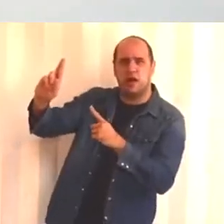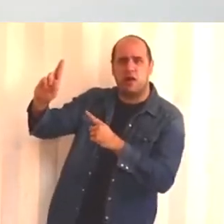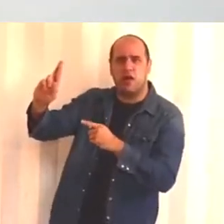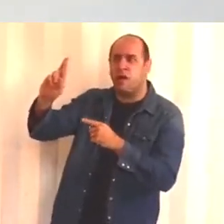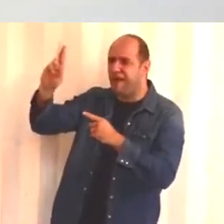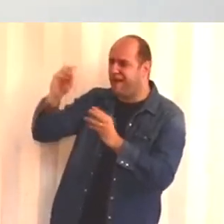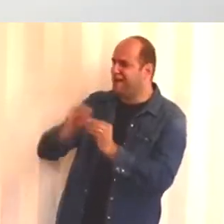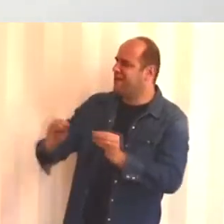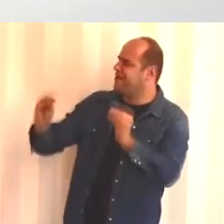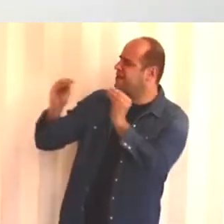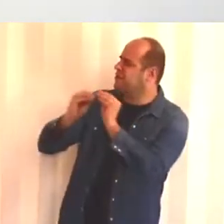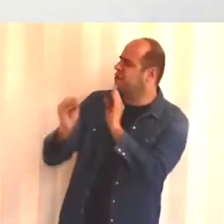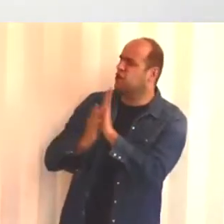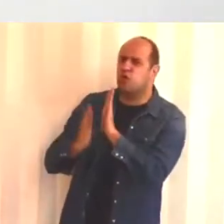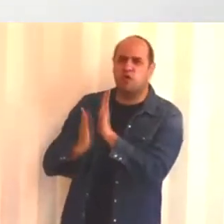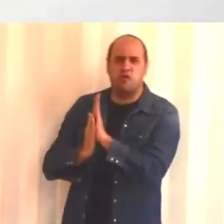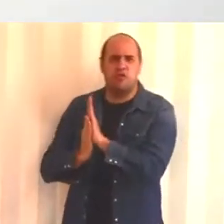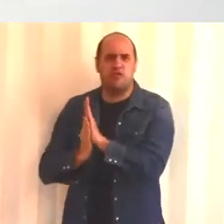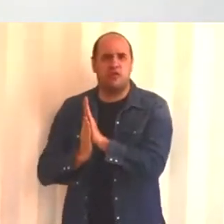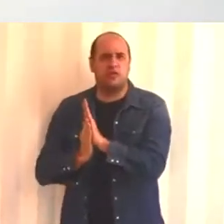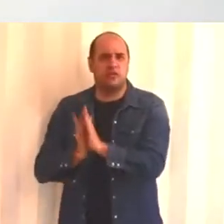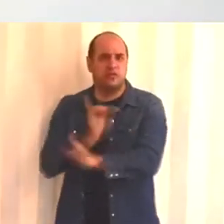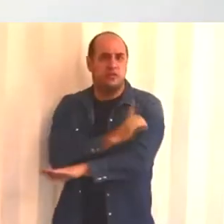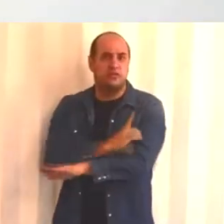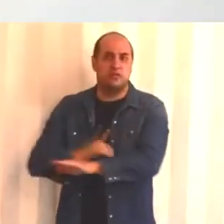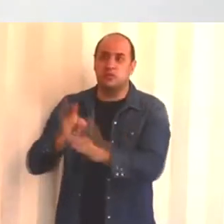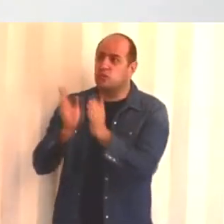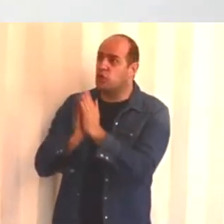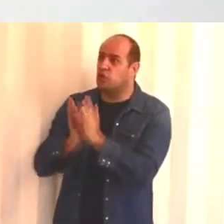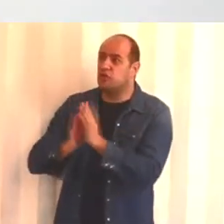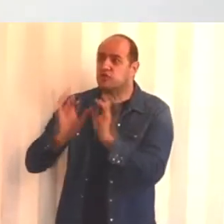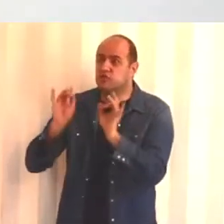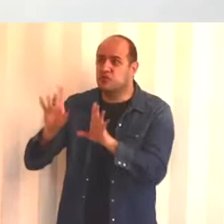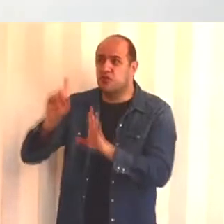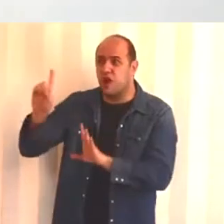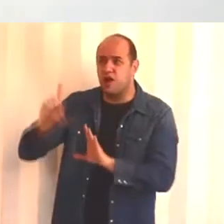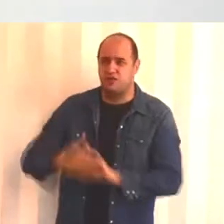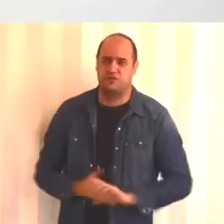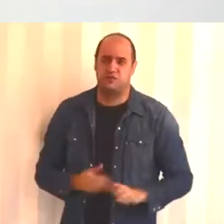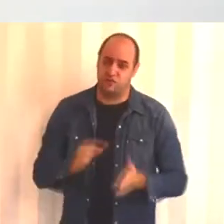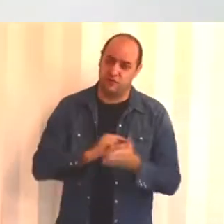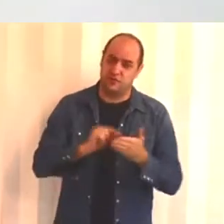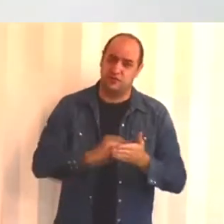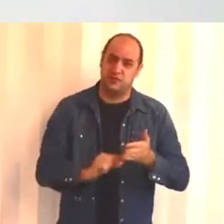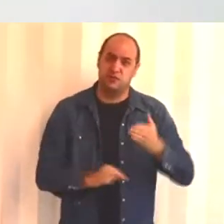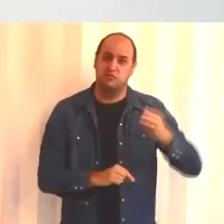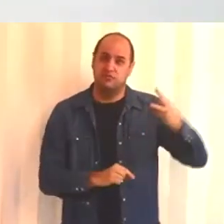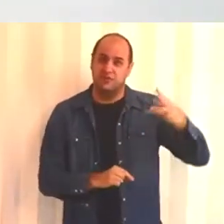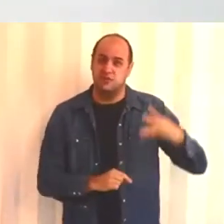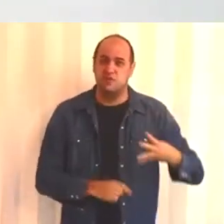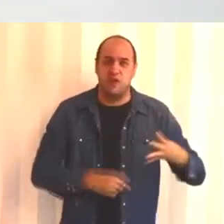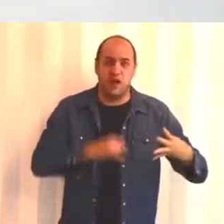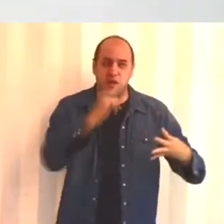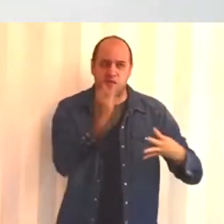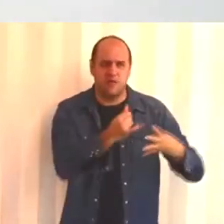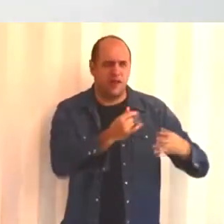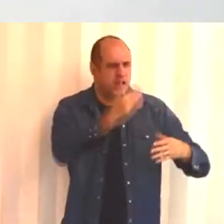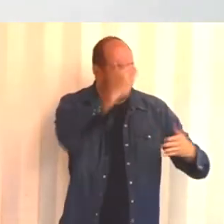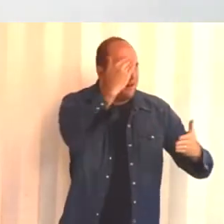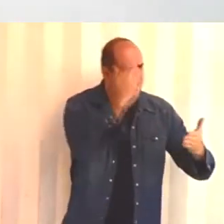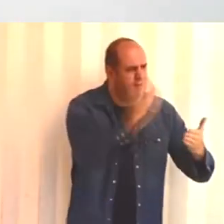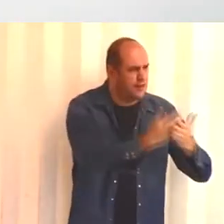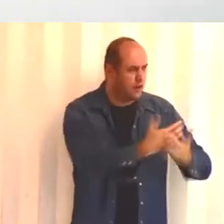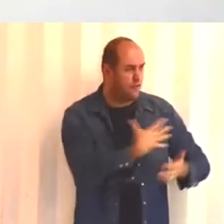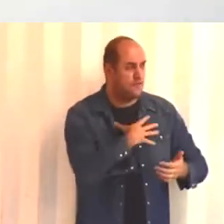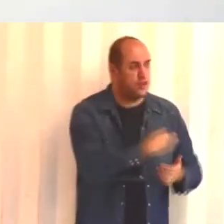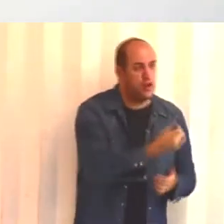ser adorado, é o único que é digno de ser louvado. Por isso ele diz no verso 3 e 4, não confieis em príncipes nem nos filhos